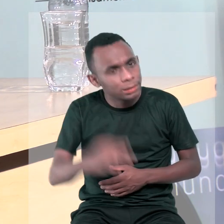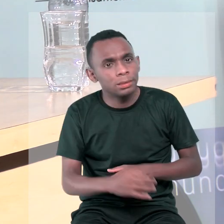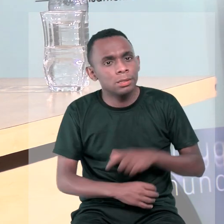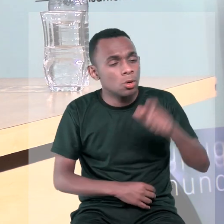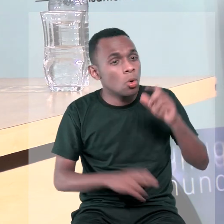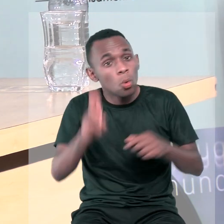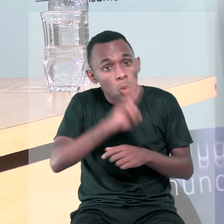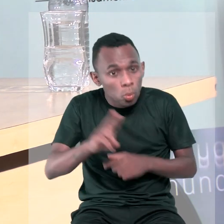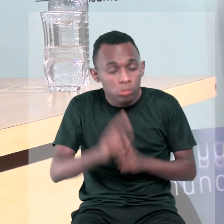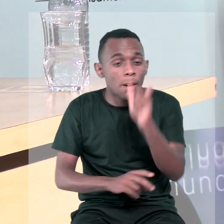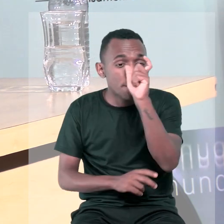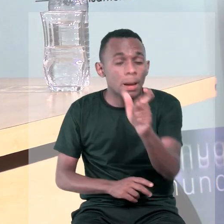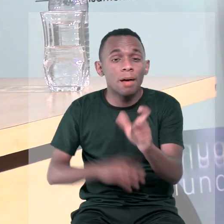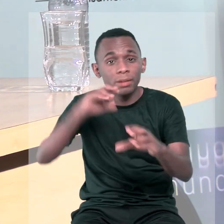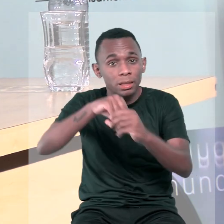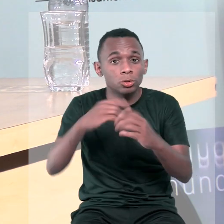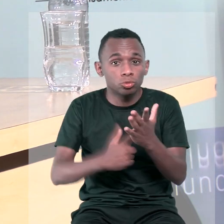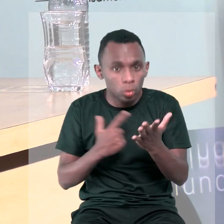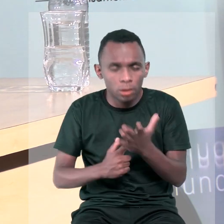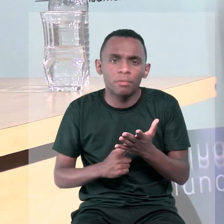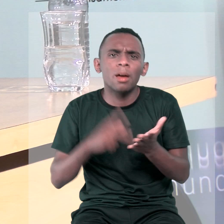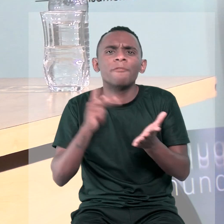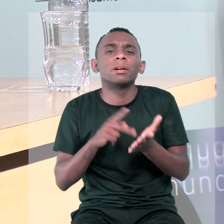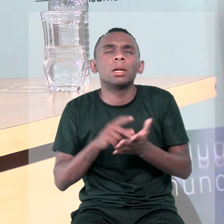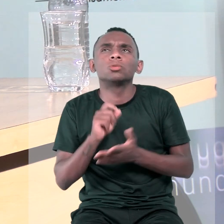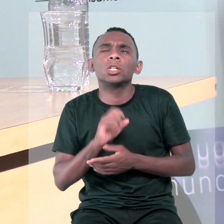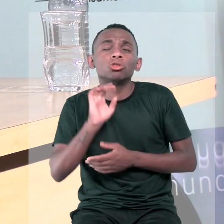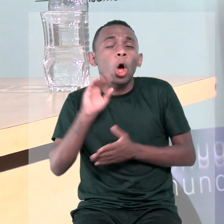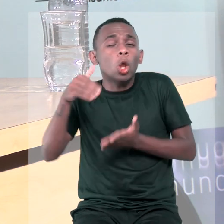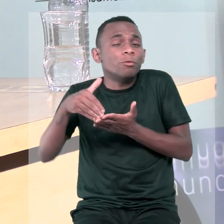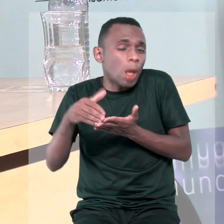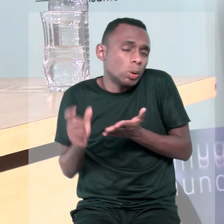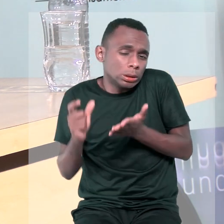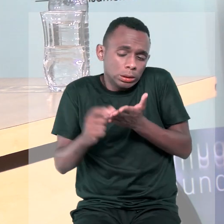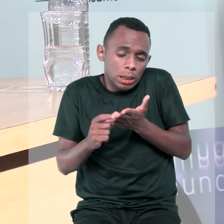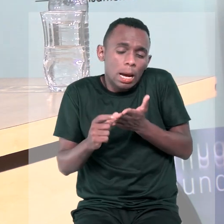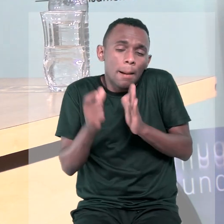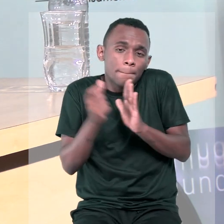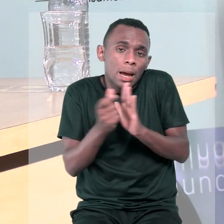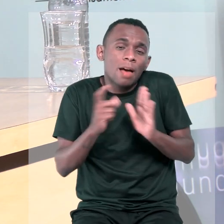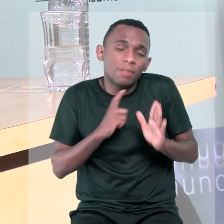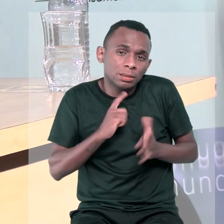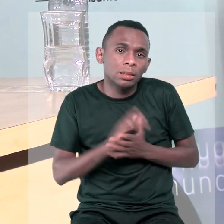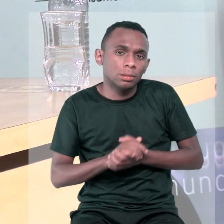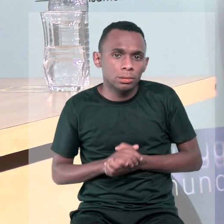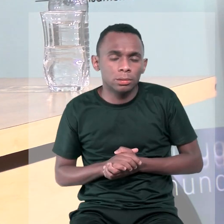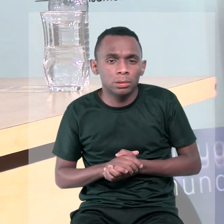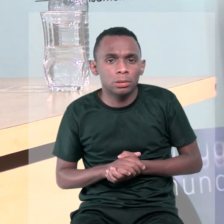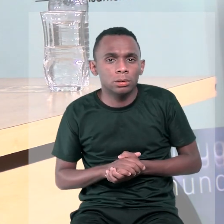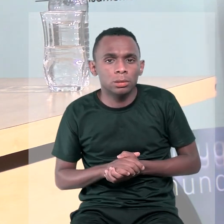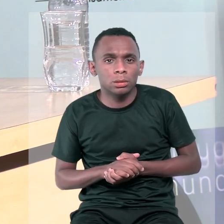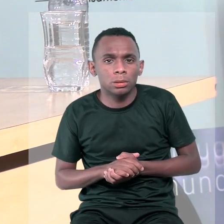mas se o termo não está na parte principal do livro, a ideia está lá,